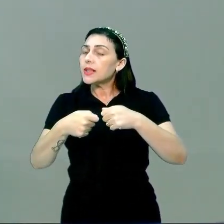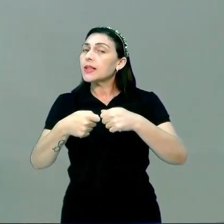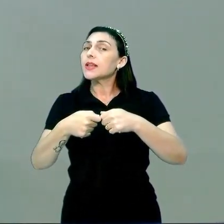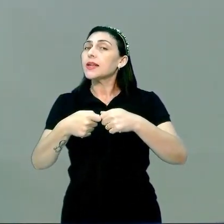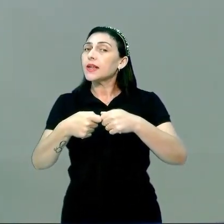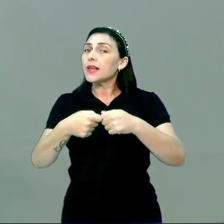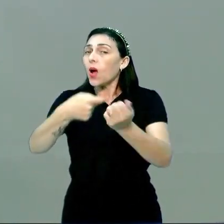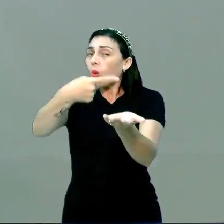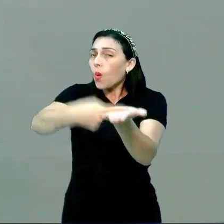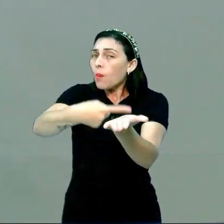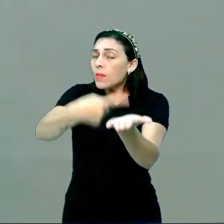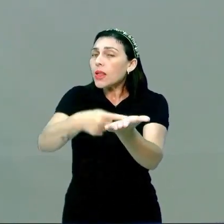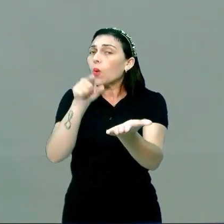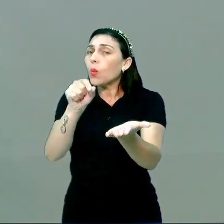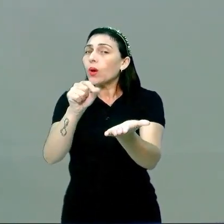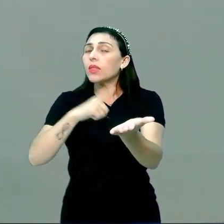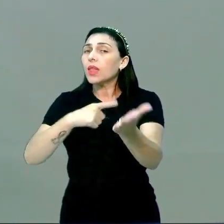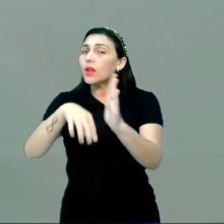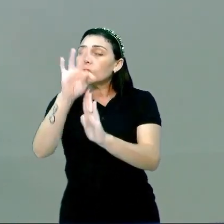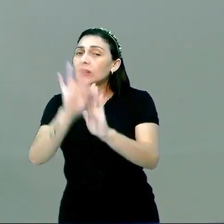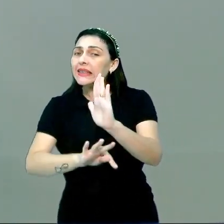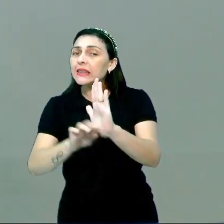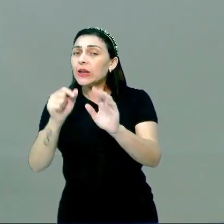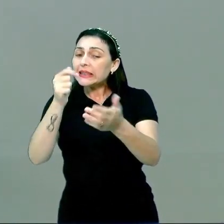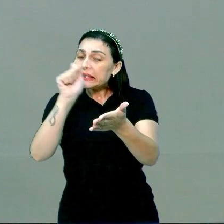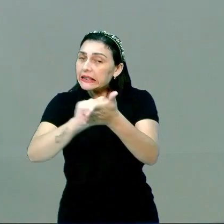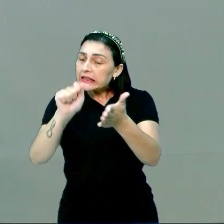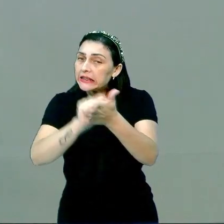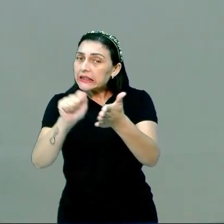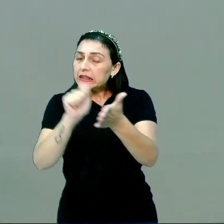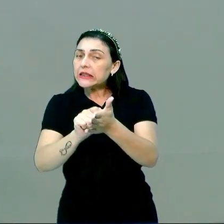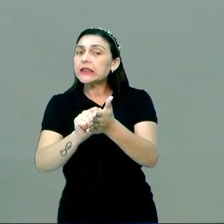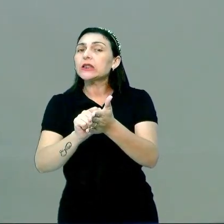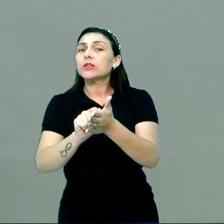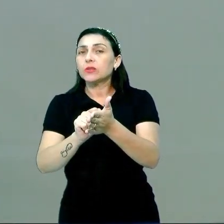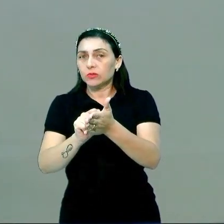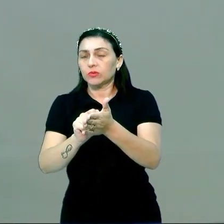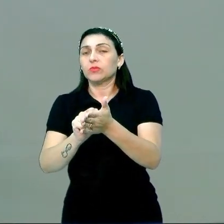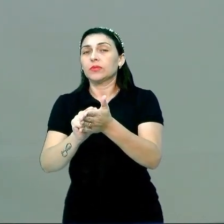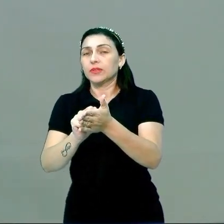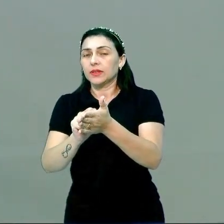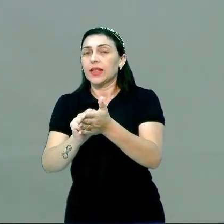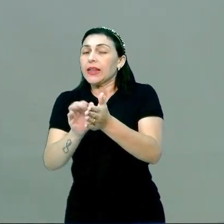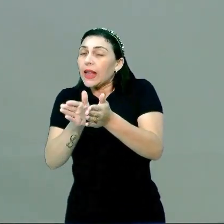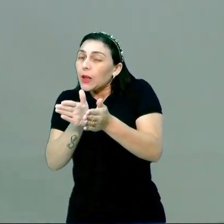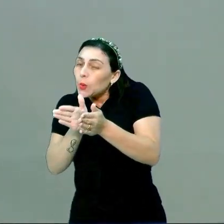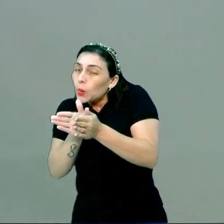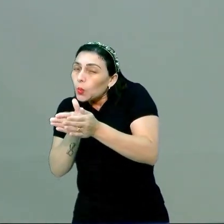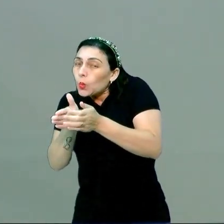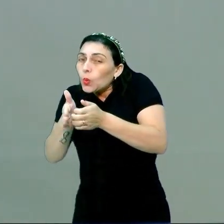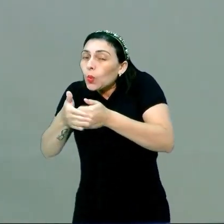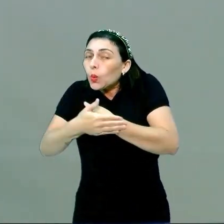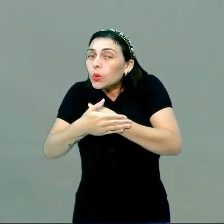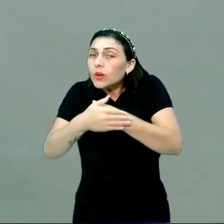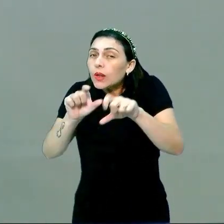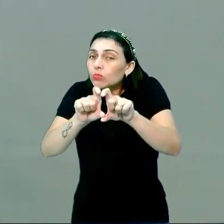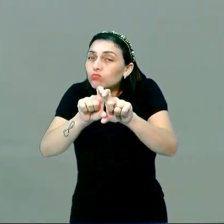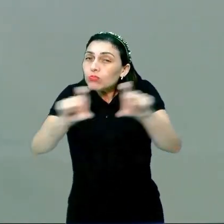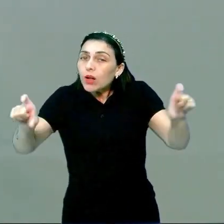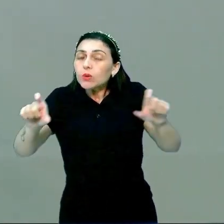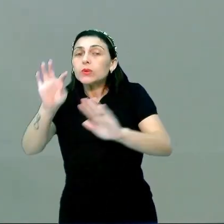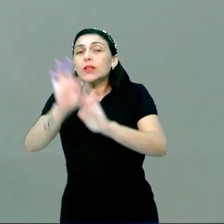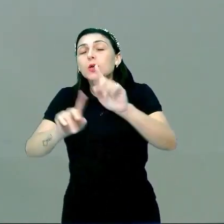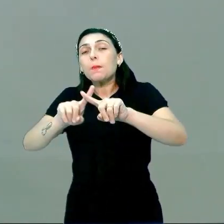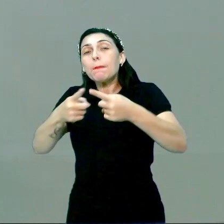com o texto, Apesar de não estar ali escrito, porque na inferência justamente é essa dificuldade, não está lá